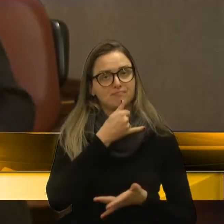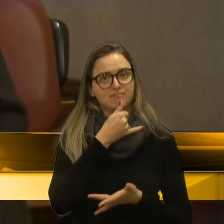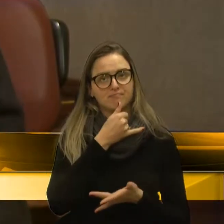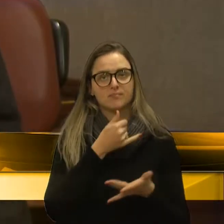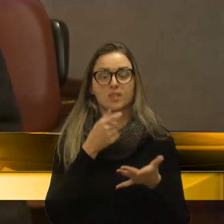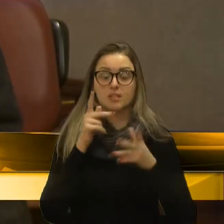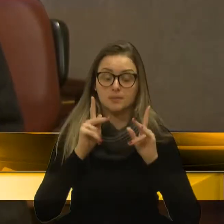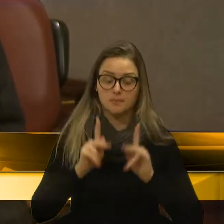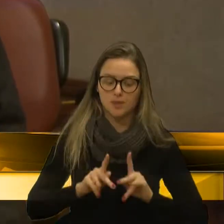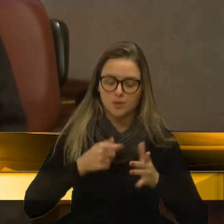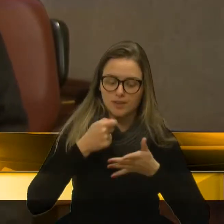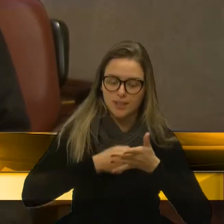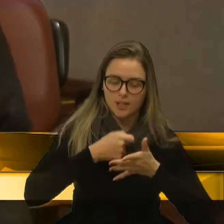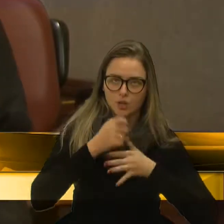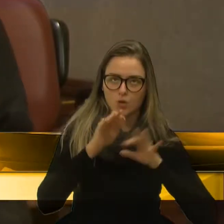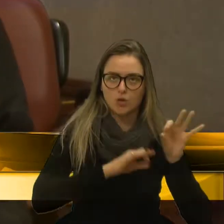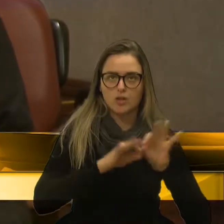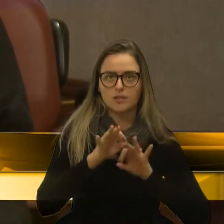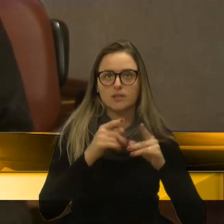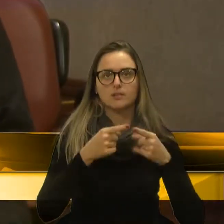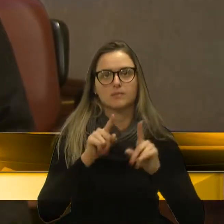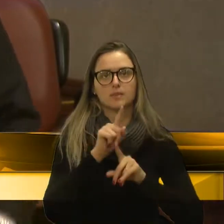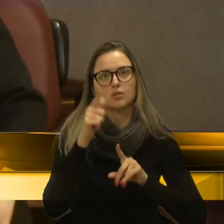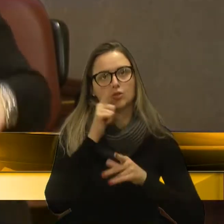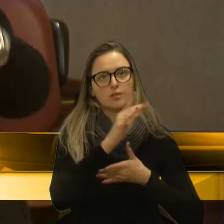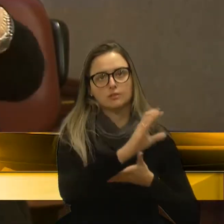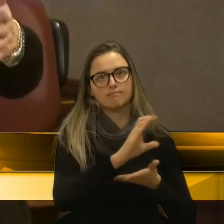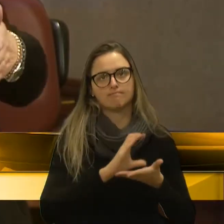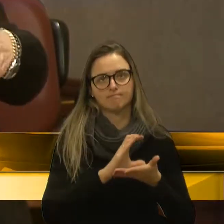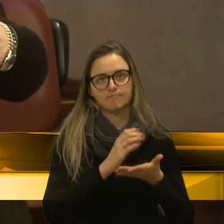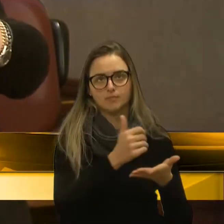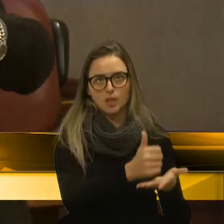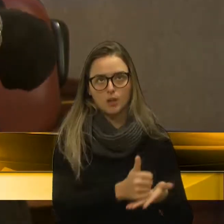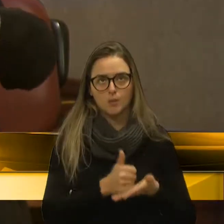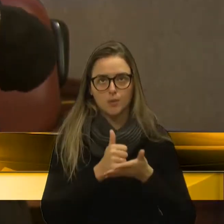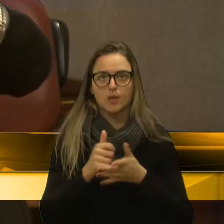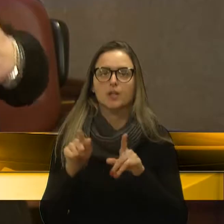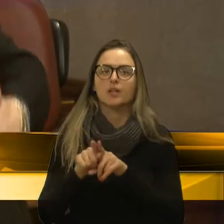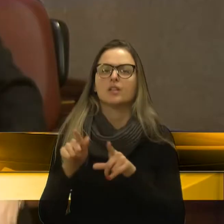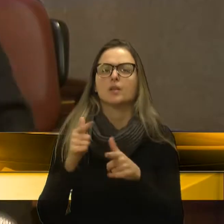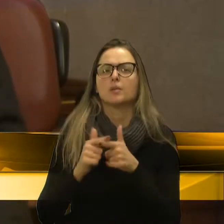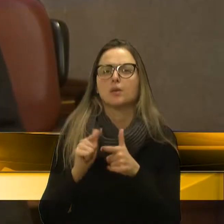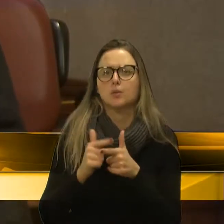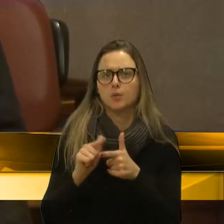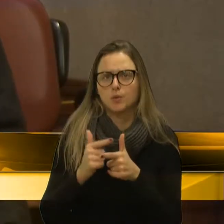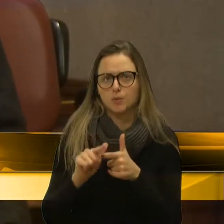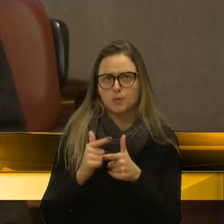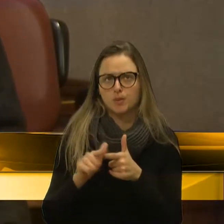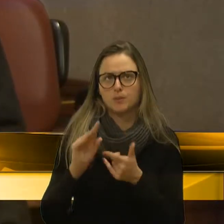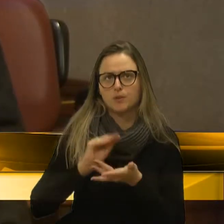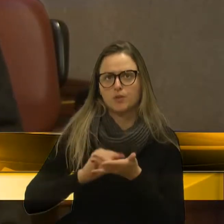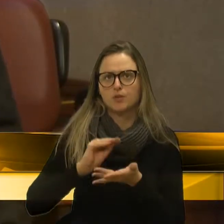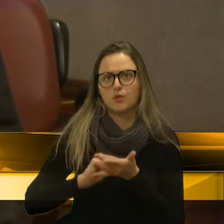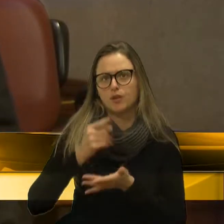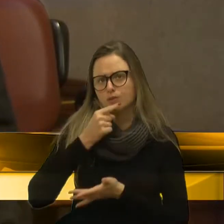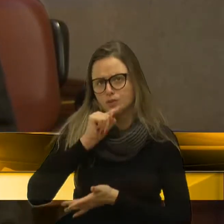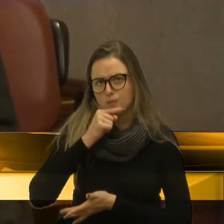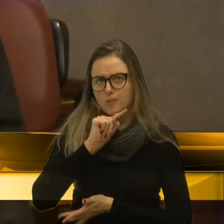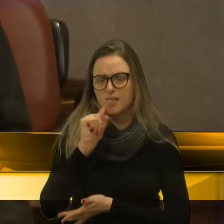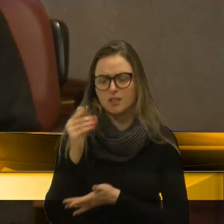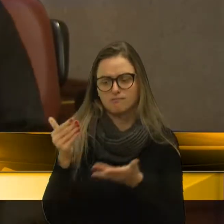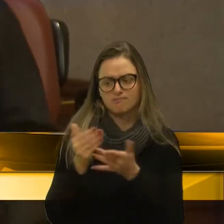pessoal tentou fazer, mas não conseguiu apoio. Se somou também o problema da praticamente falta de Pinhão, né?